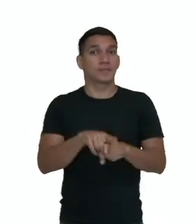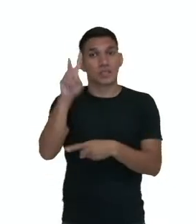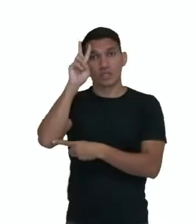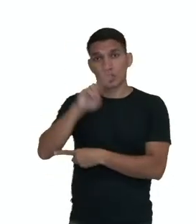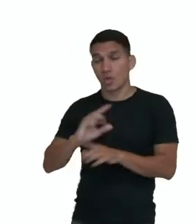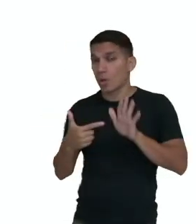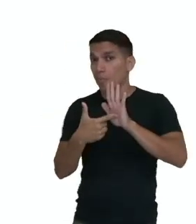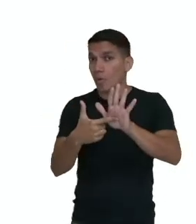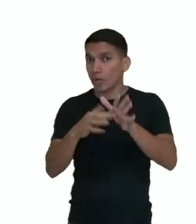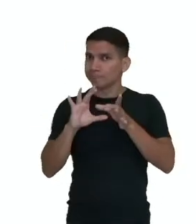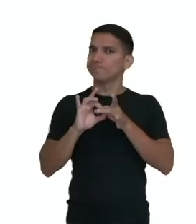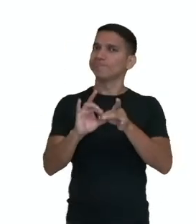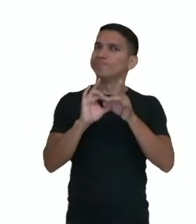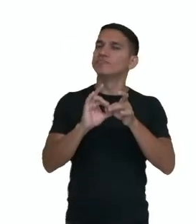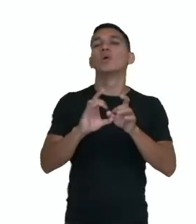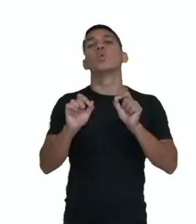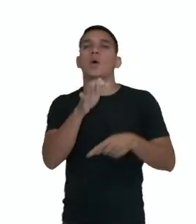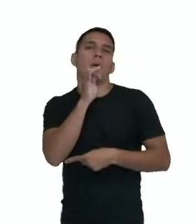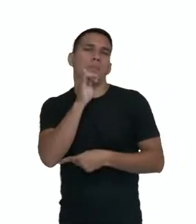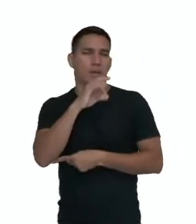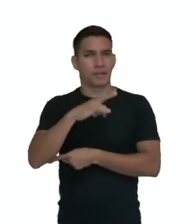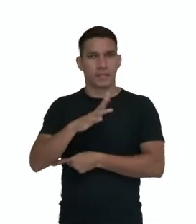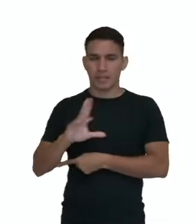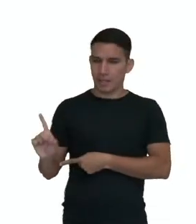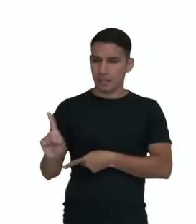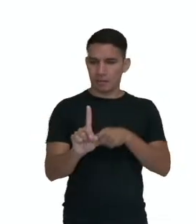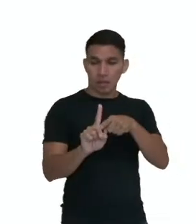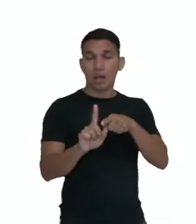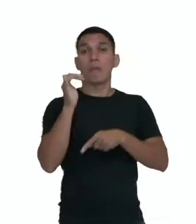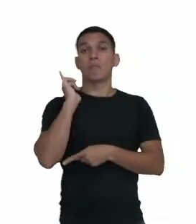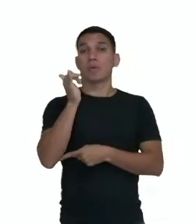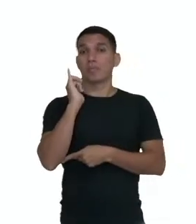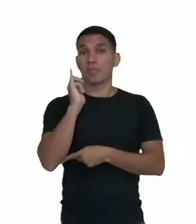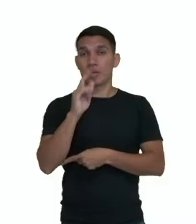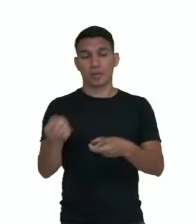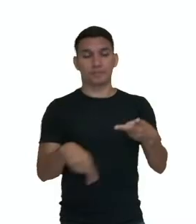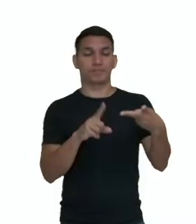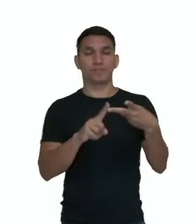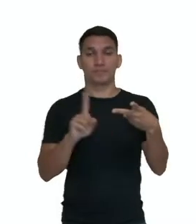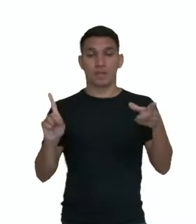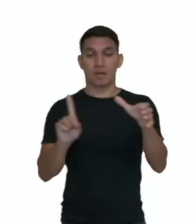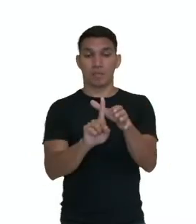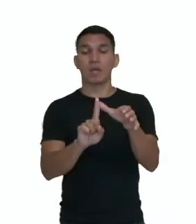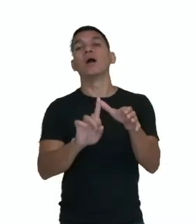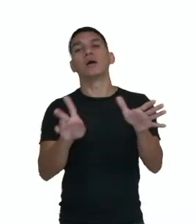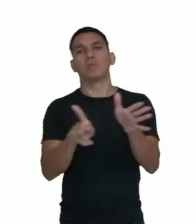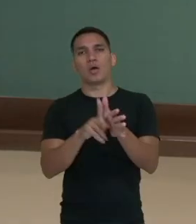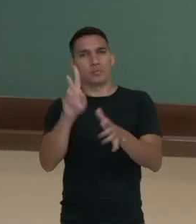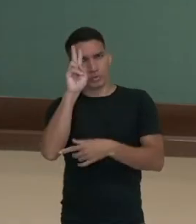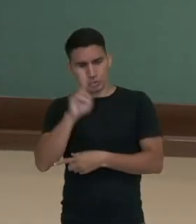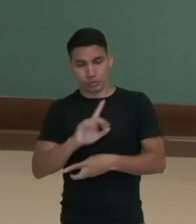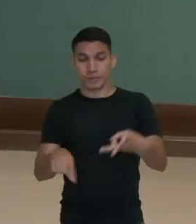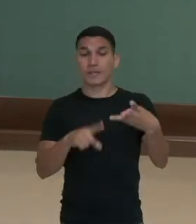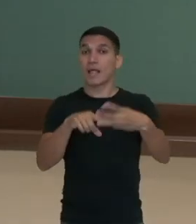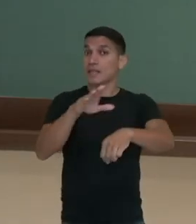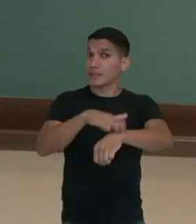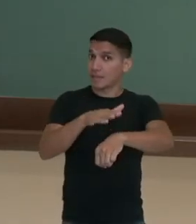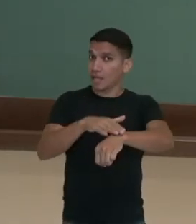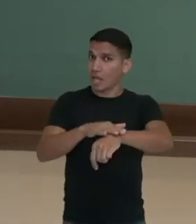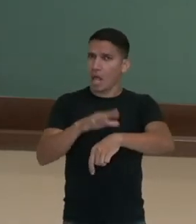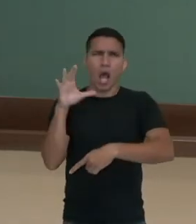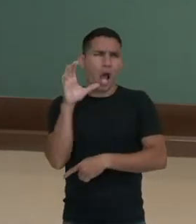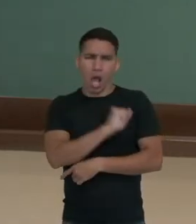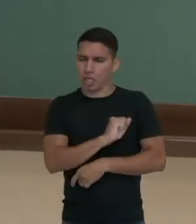é concisa, né? A presença de narrador, personagem, tempo, que é breve, né? Uma